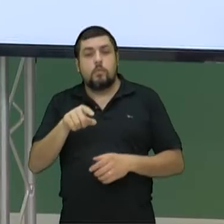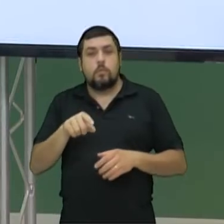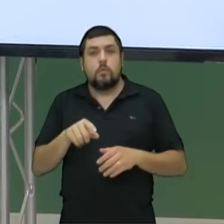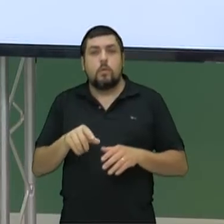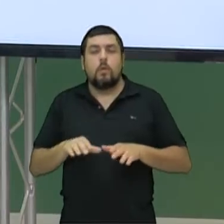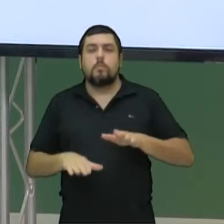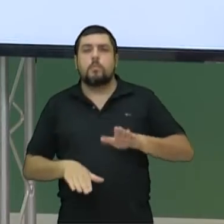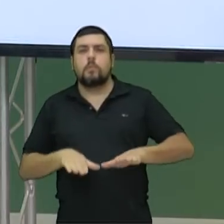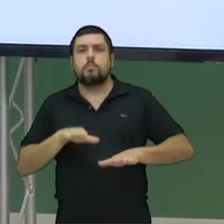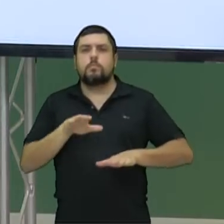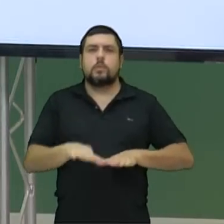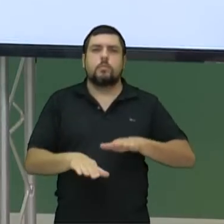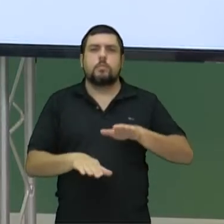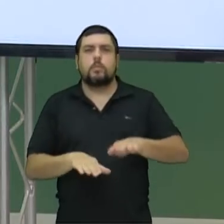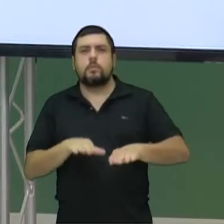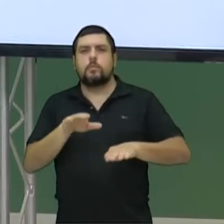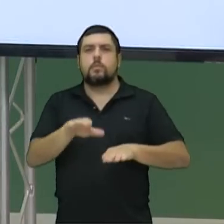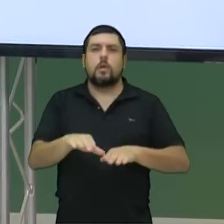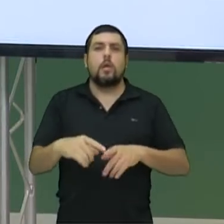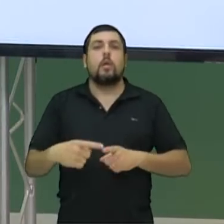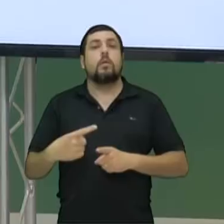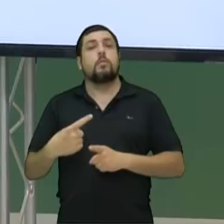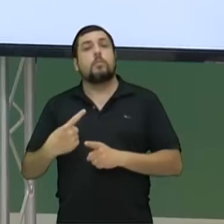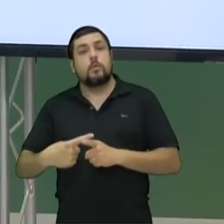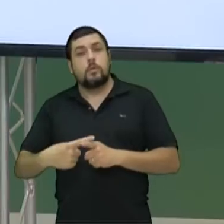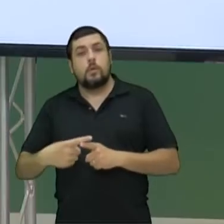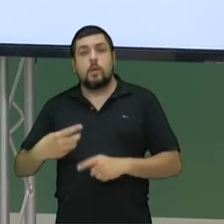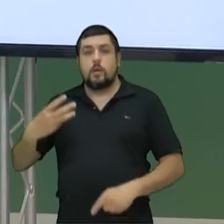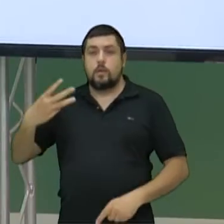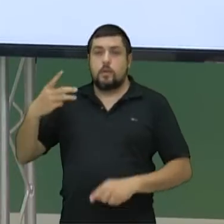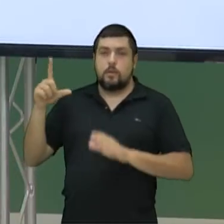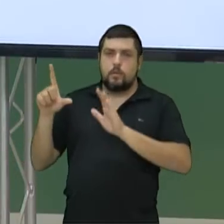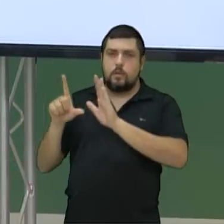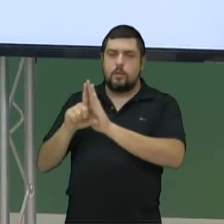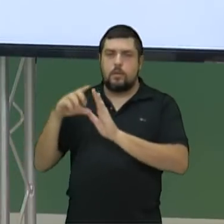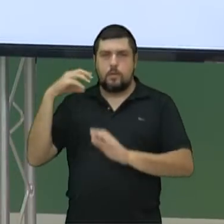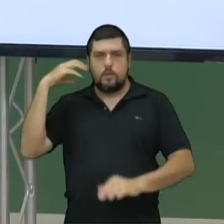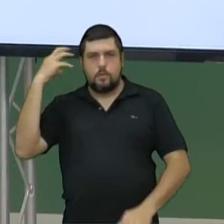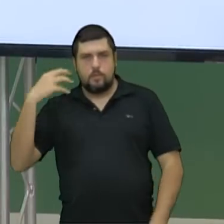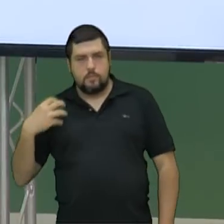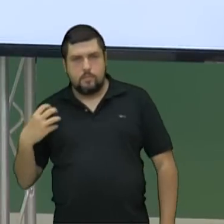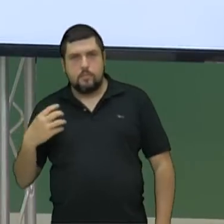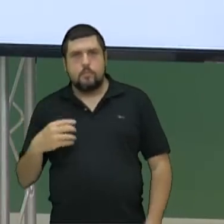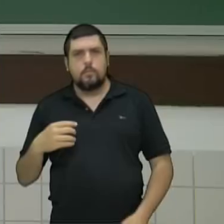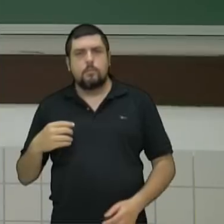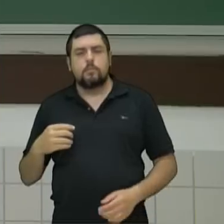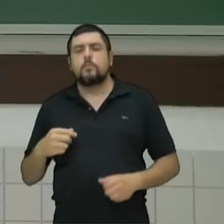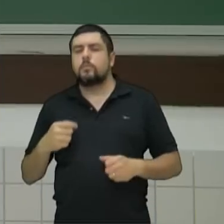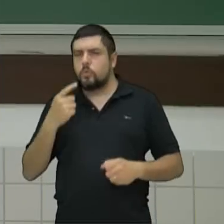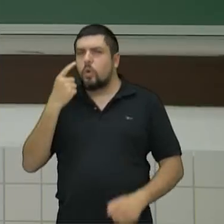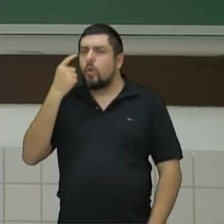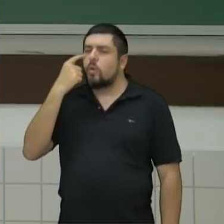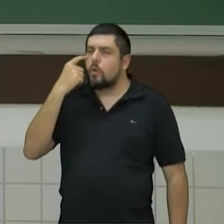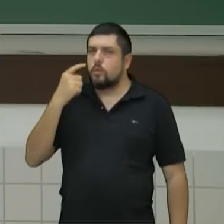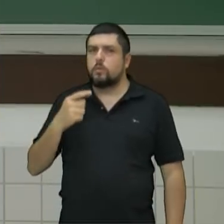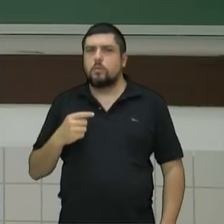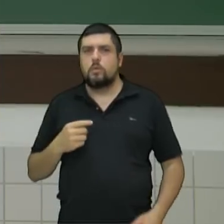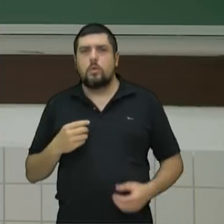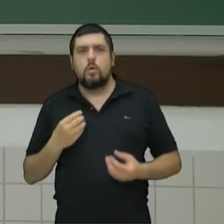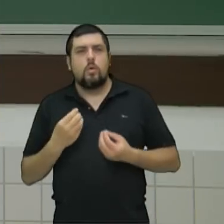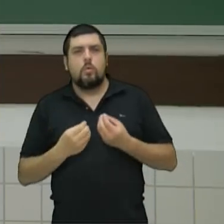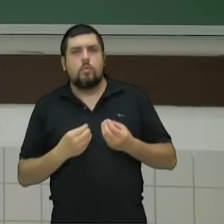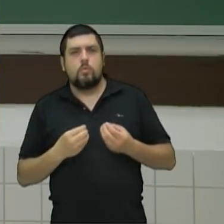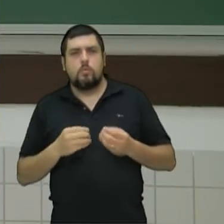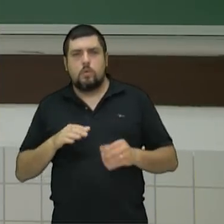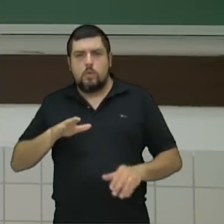Newton. Veja a malandragem, né? Quando eu vou caminhar, eu promovo uma ideia de empurrar o